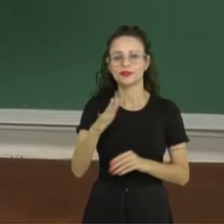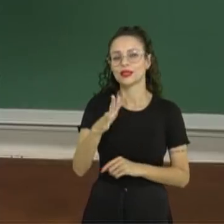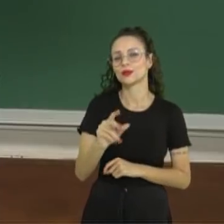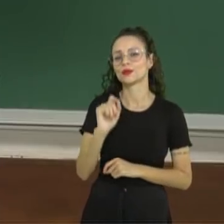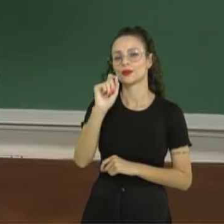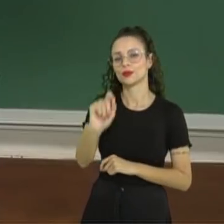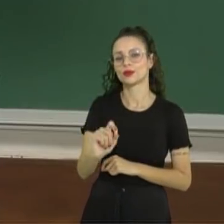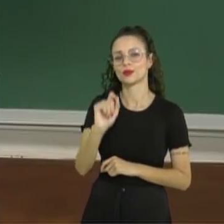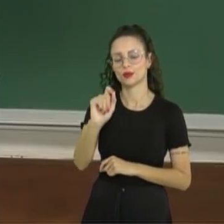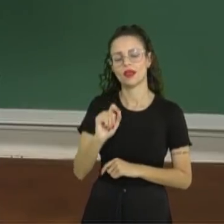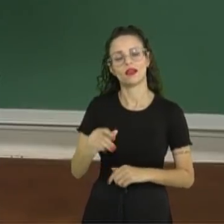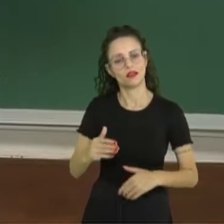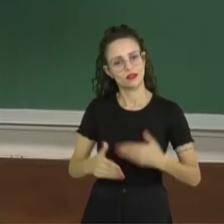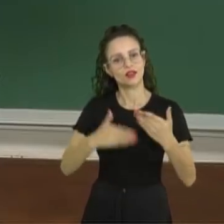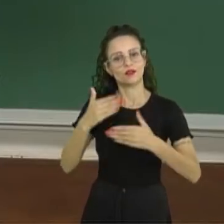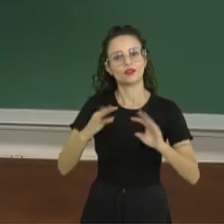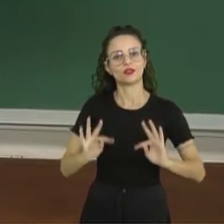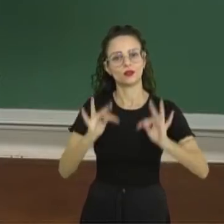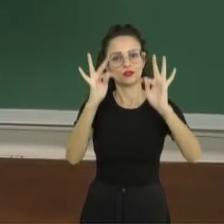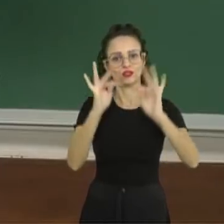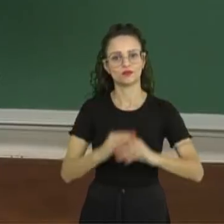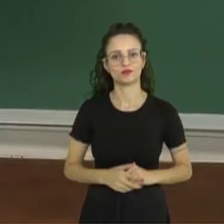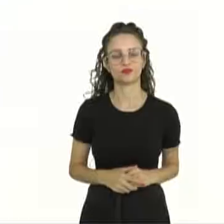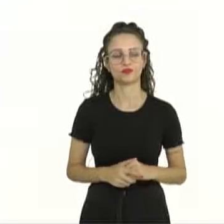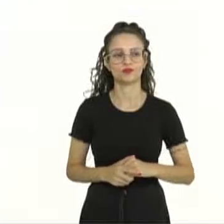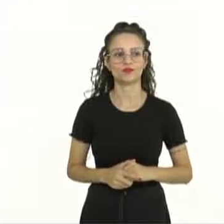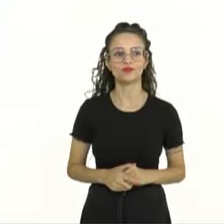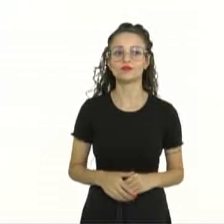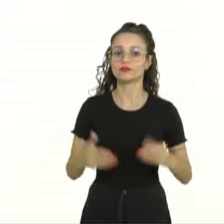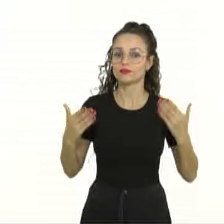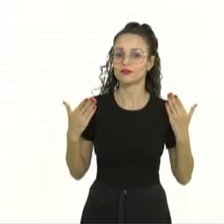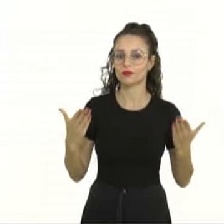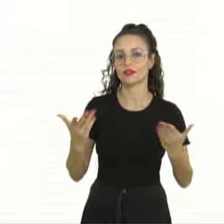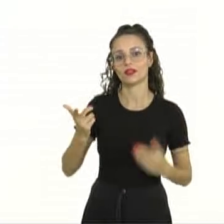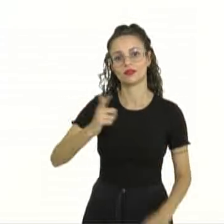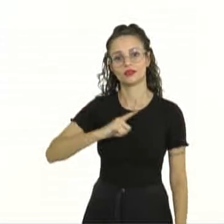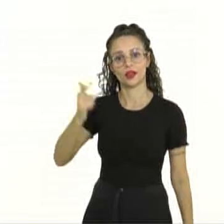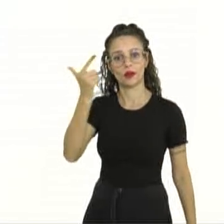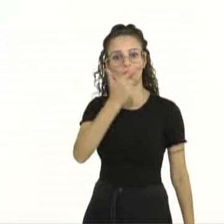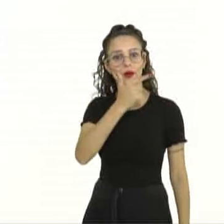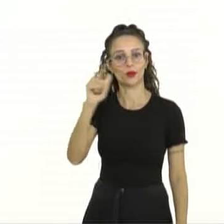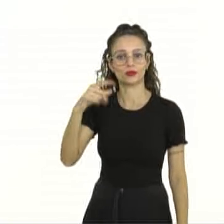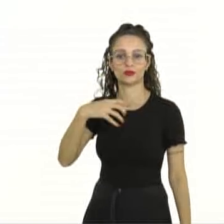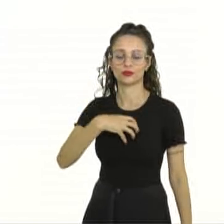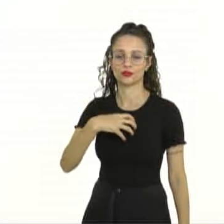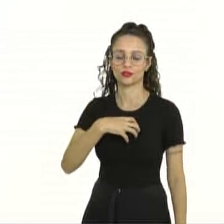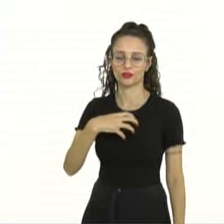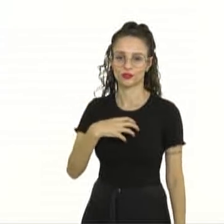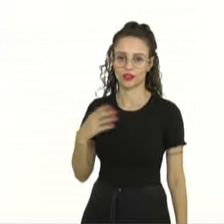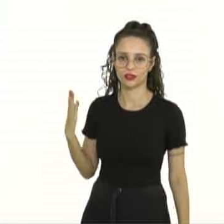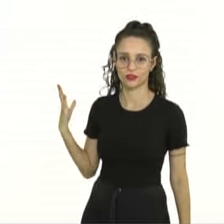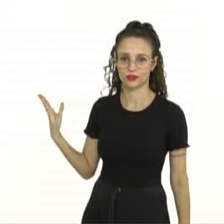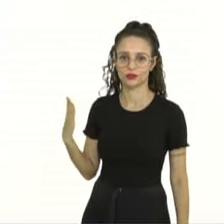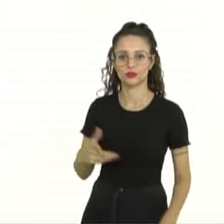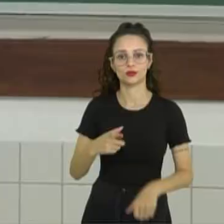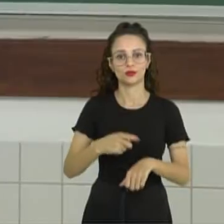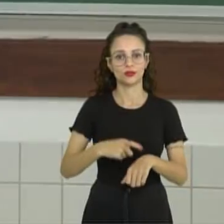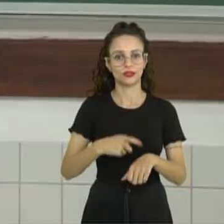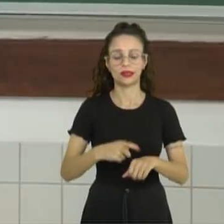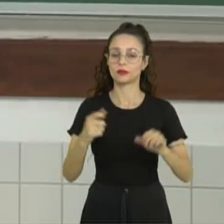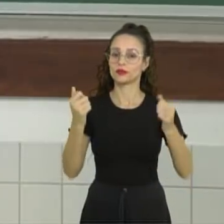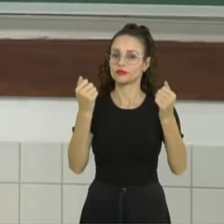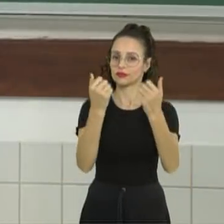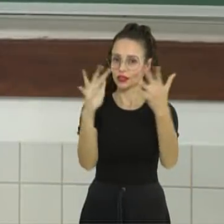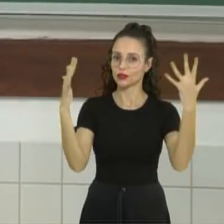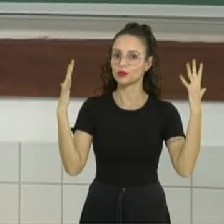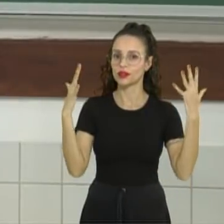é desenvolveu-se a tecnologia? Aí nós temos uma outra forma de medir o tempo da